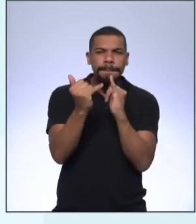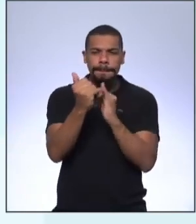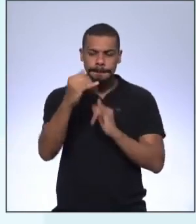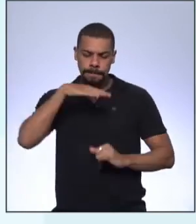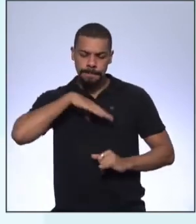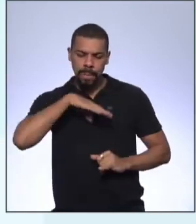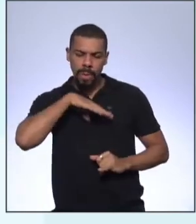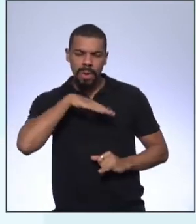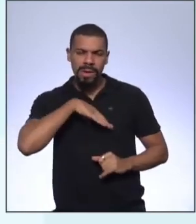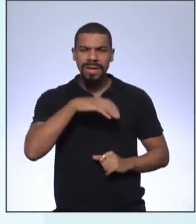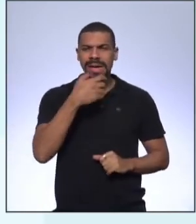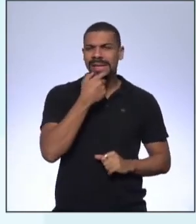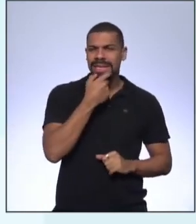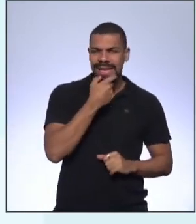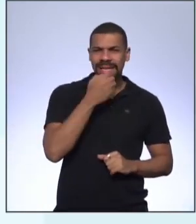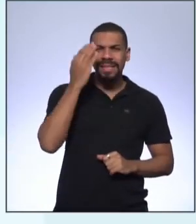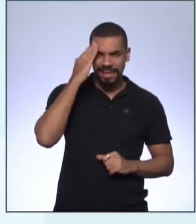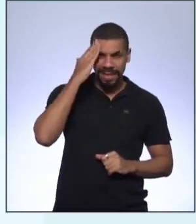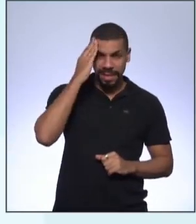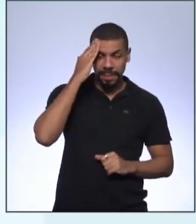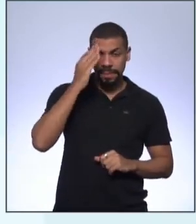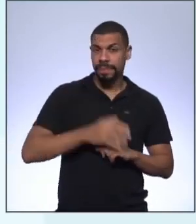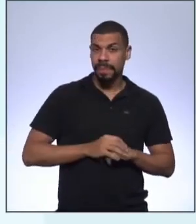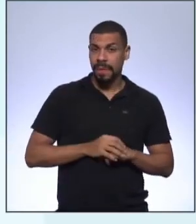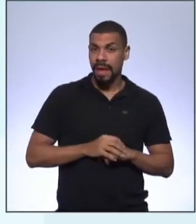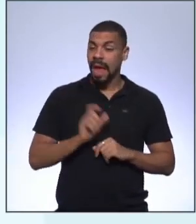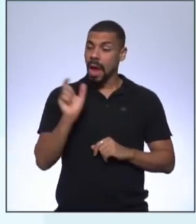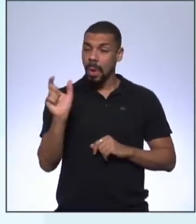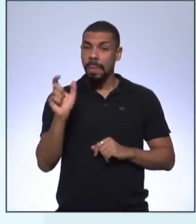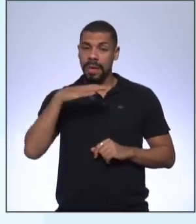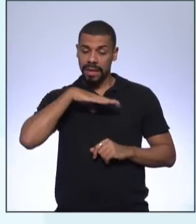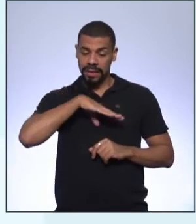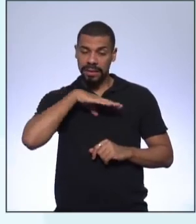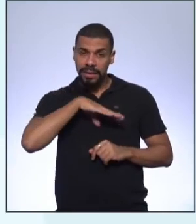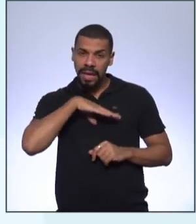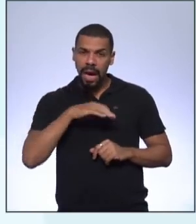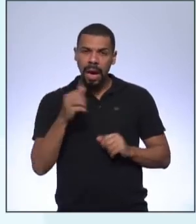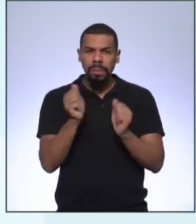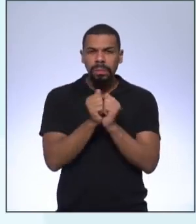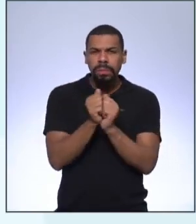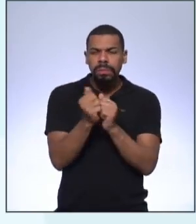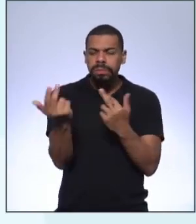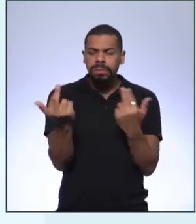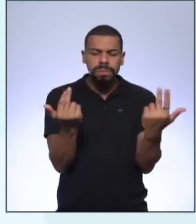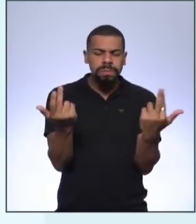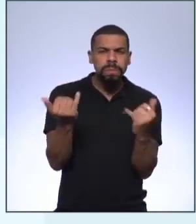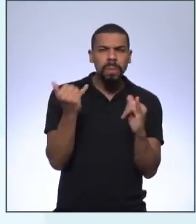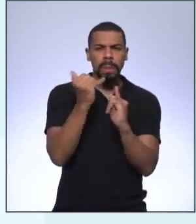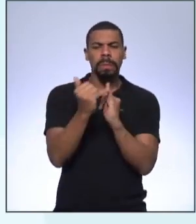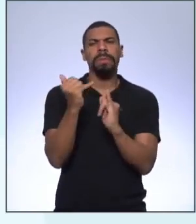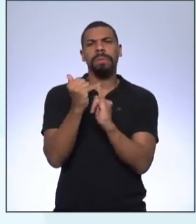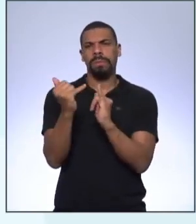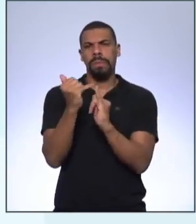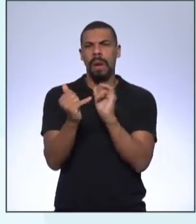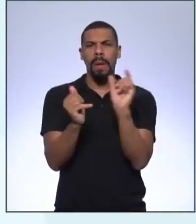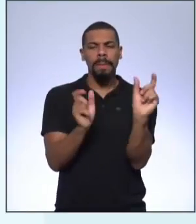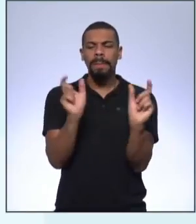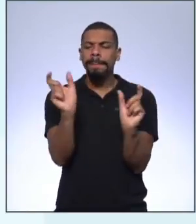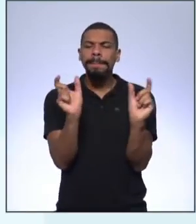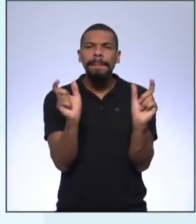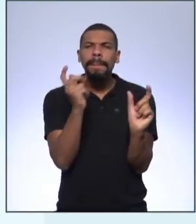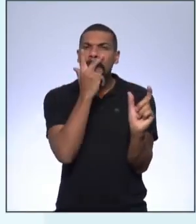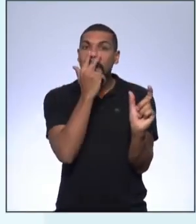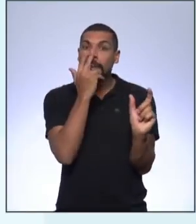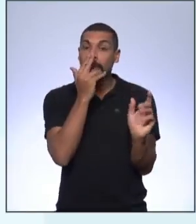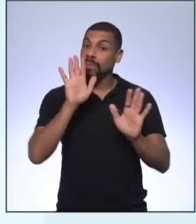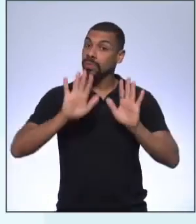e o inglês. O inglês, ele também tem algumas palavras que vieram do latim, assim como no português. Então você tem muitas palavras parecidas. Tem